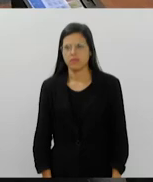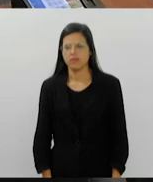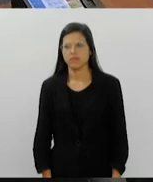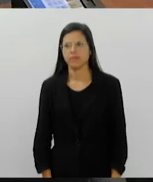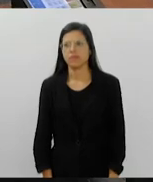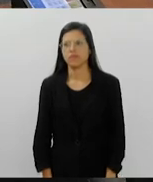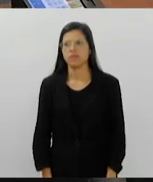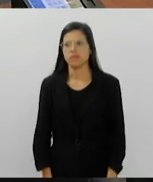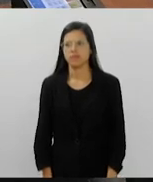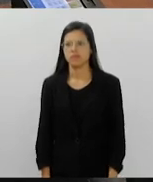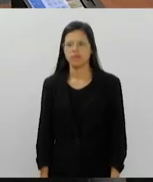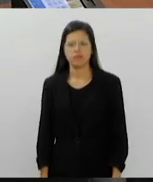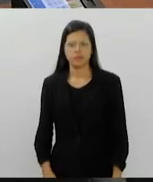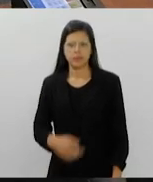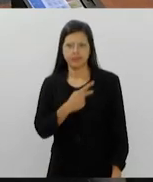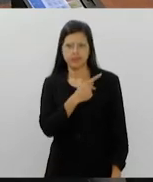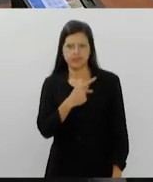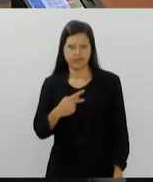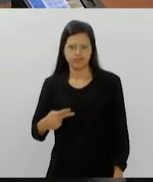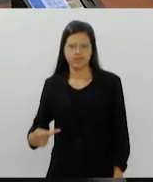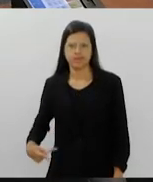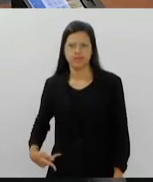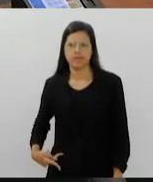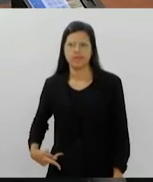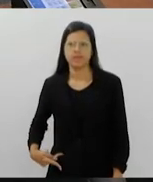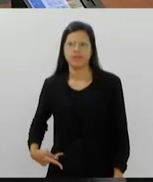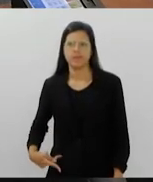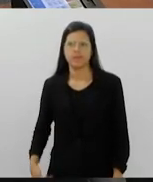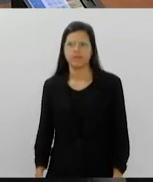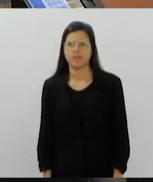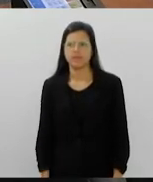Senhor presidente,